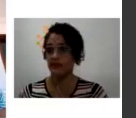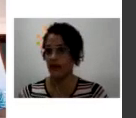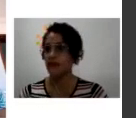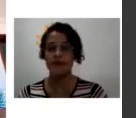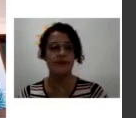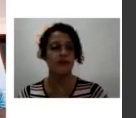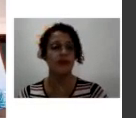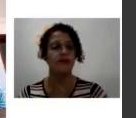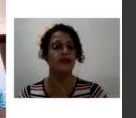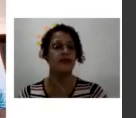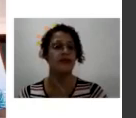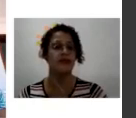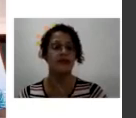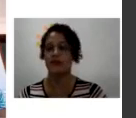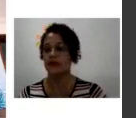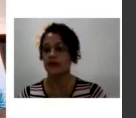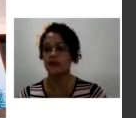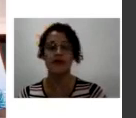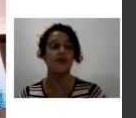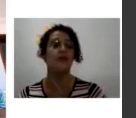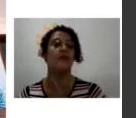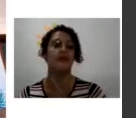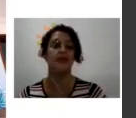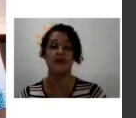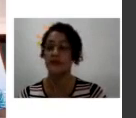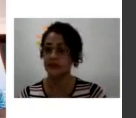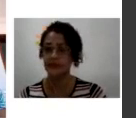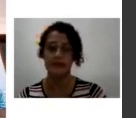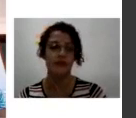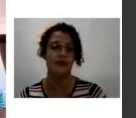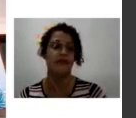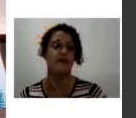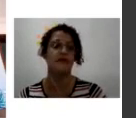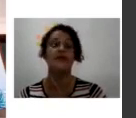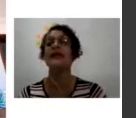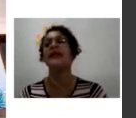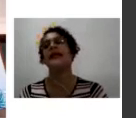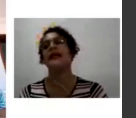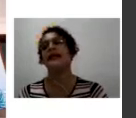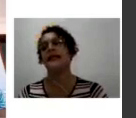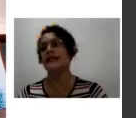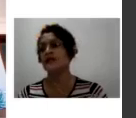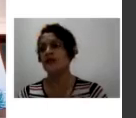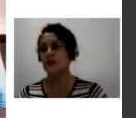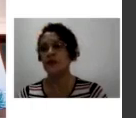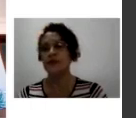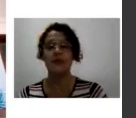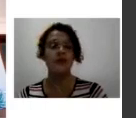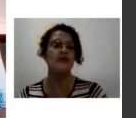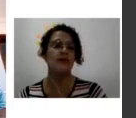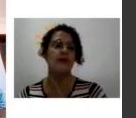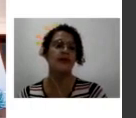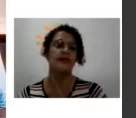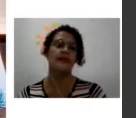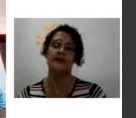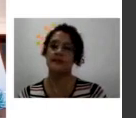O livro, né, que o professor trabalhou durante o ano de 2021 foi o Filosofando, Introdução à Filosofia, e aí ele dividiu em algumas